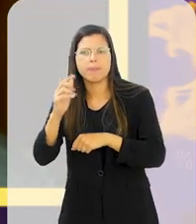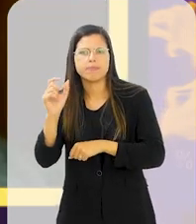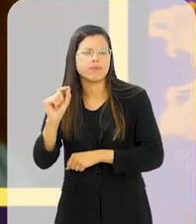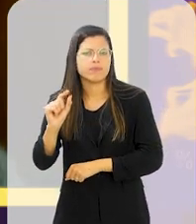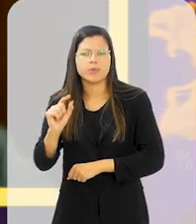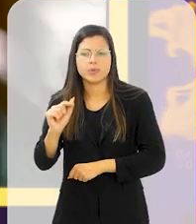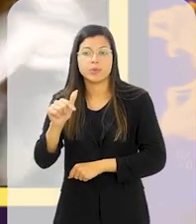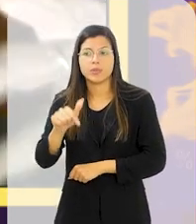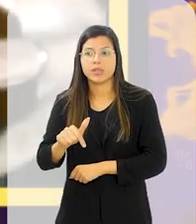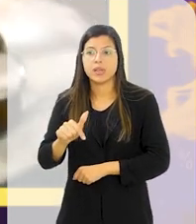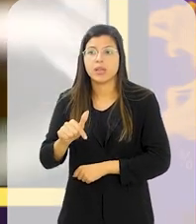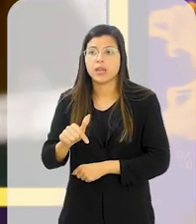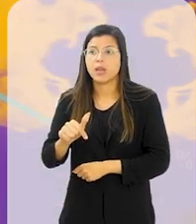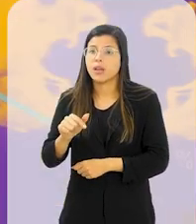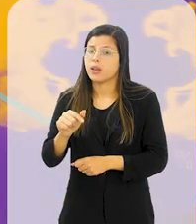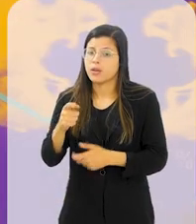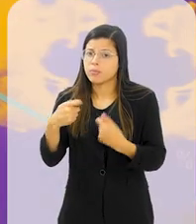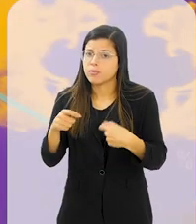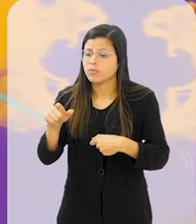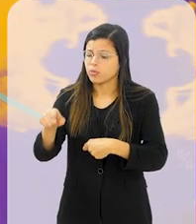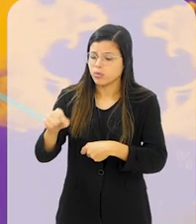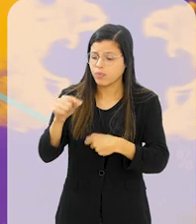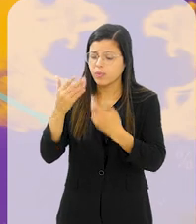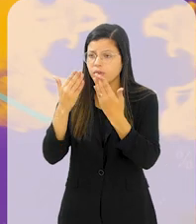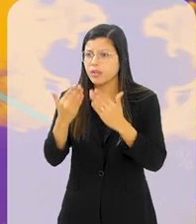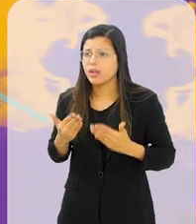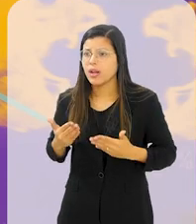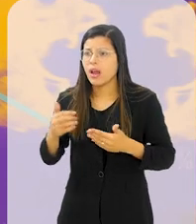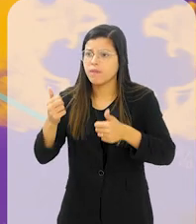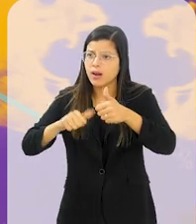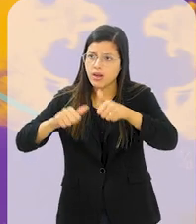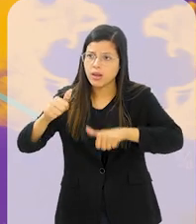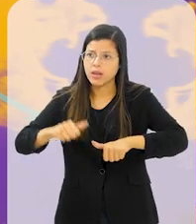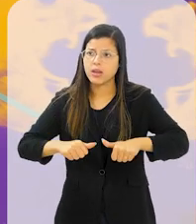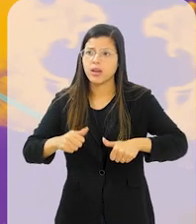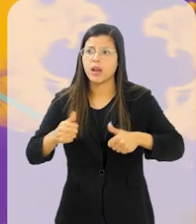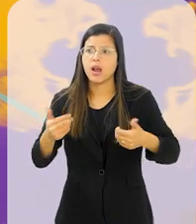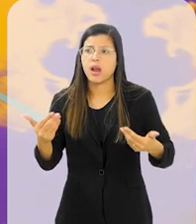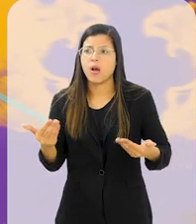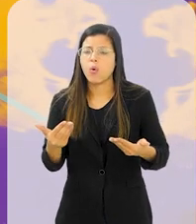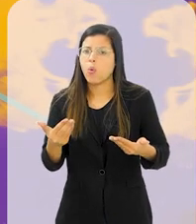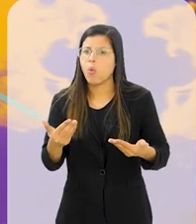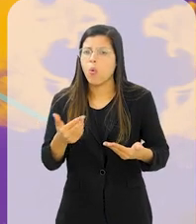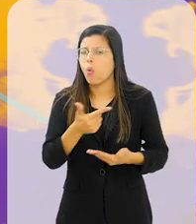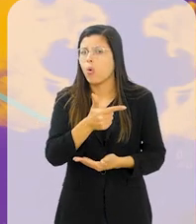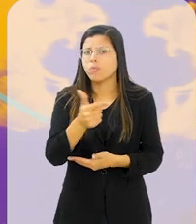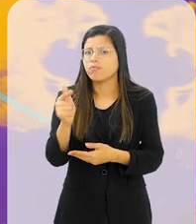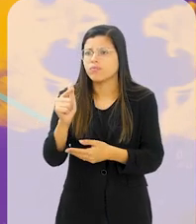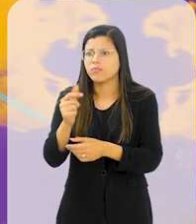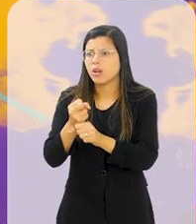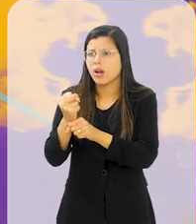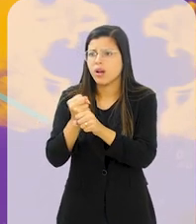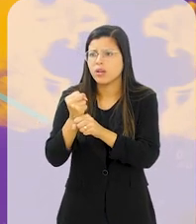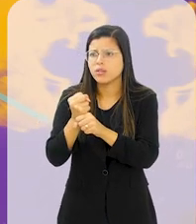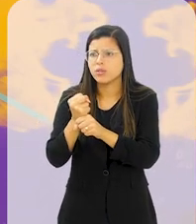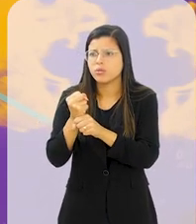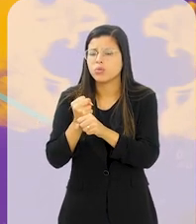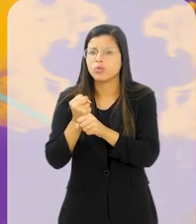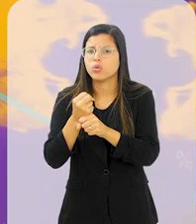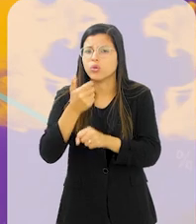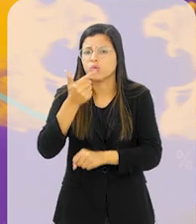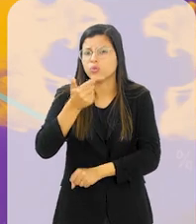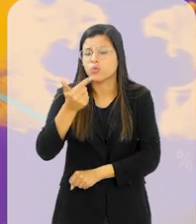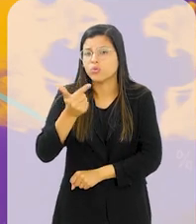que ele mais acredita e aquilo que você quer para a sua seleção. A Inglaterra faz isso. Agora o Southgate saiu, mas quantos anos ele ficou com